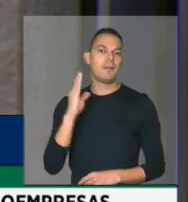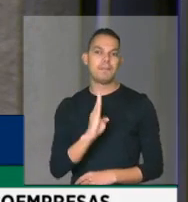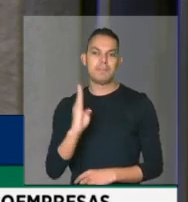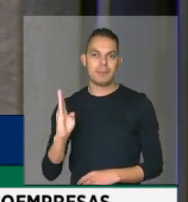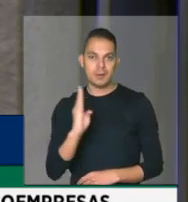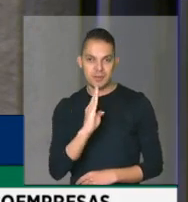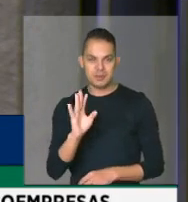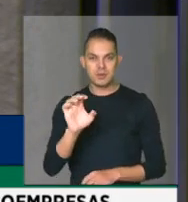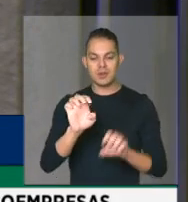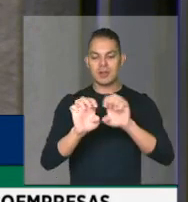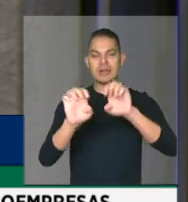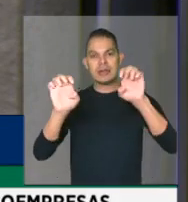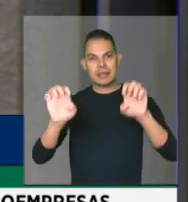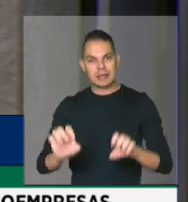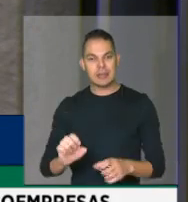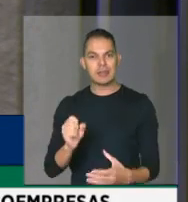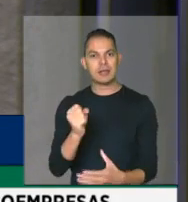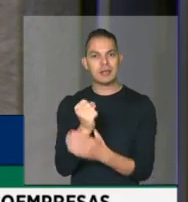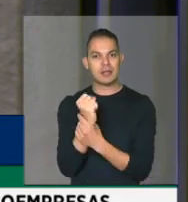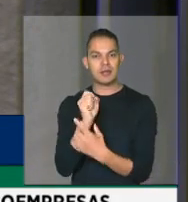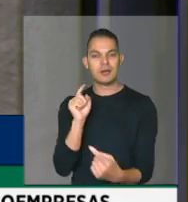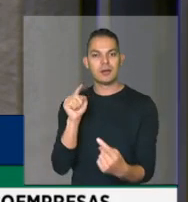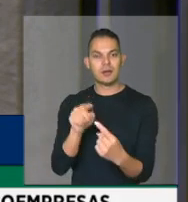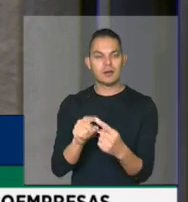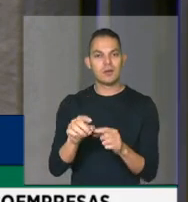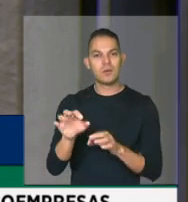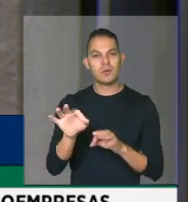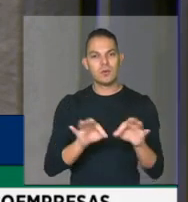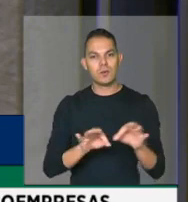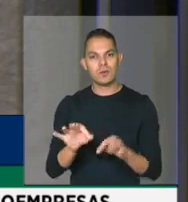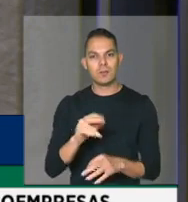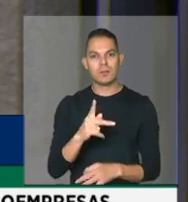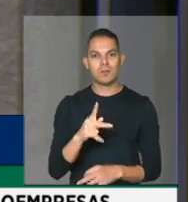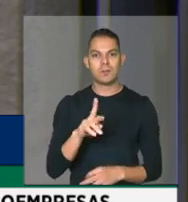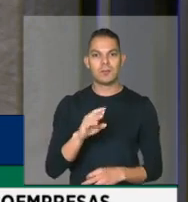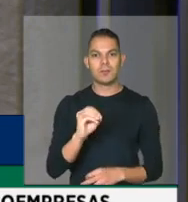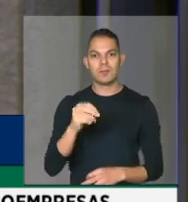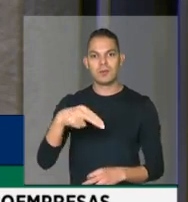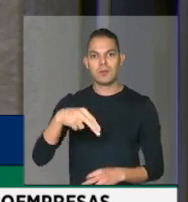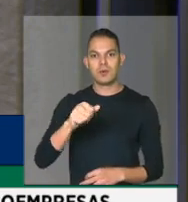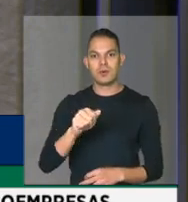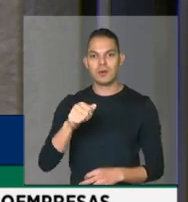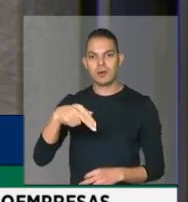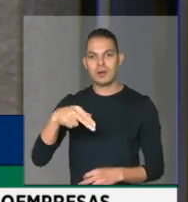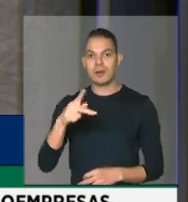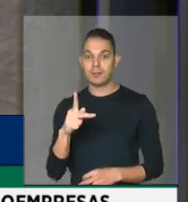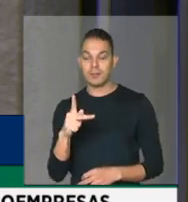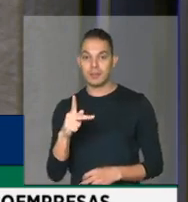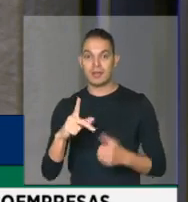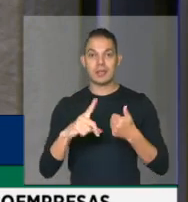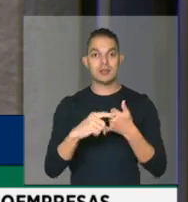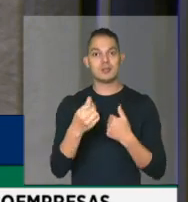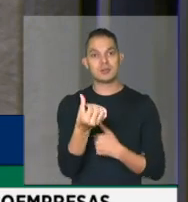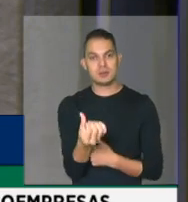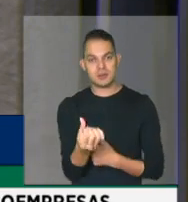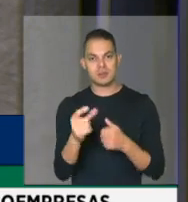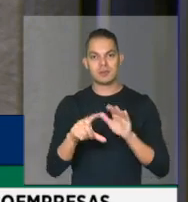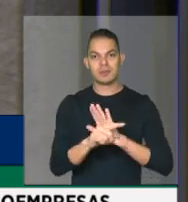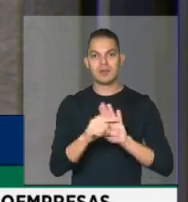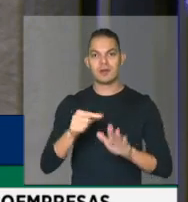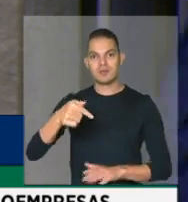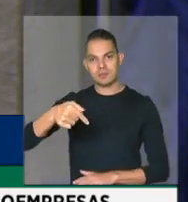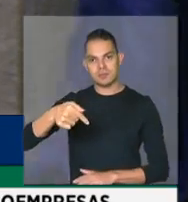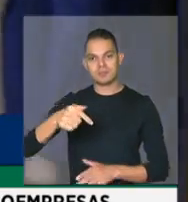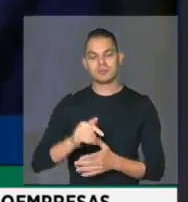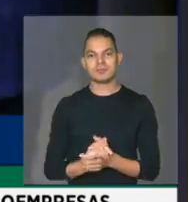na estruturação das garantias relativas a operações no âmbito do PRONAMP. Artigos 6º, parágrafo